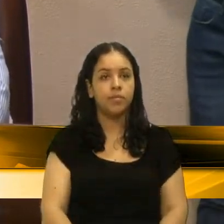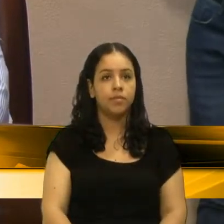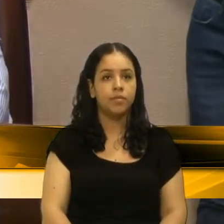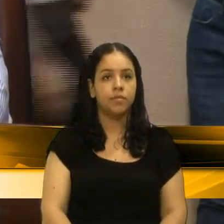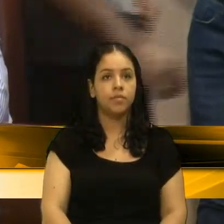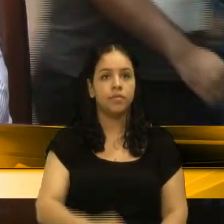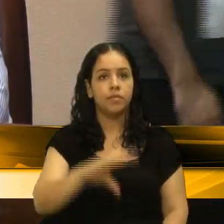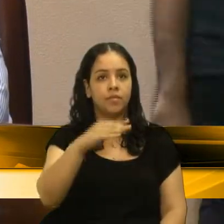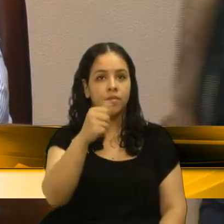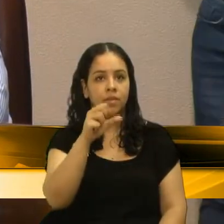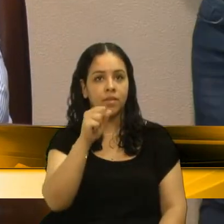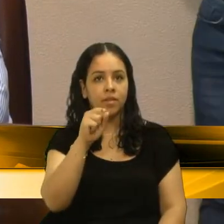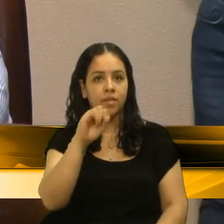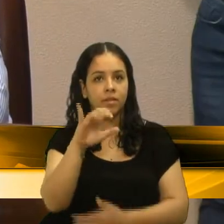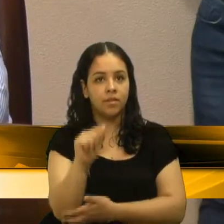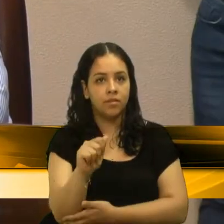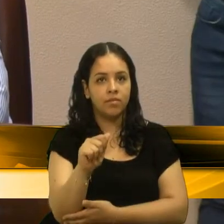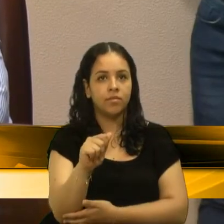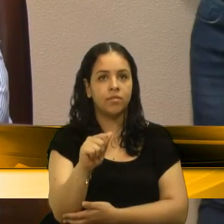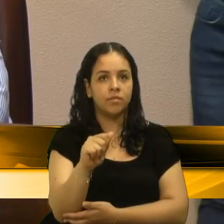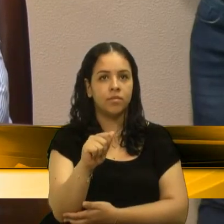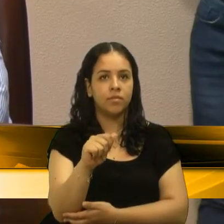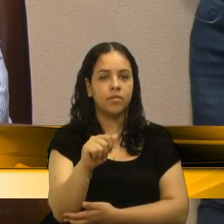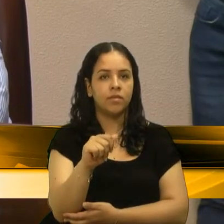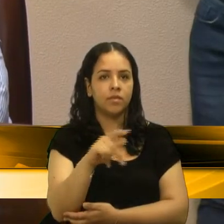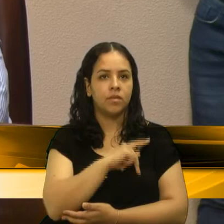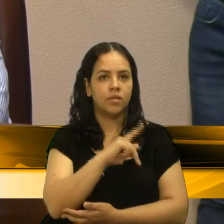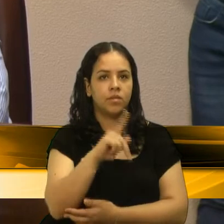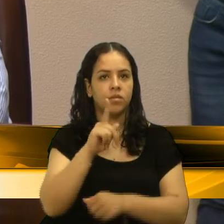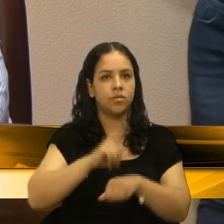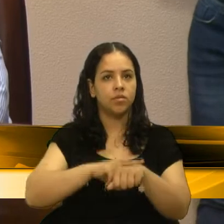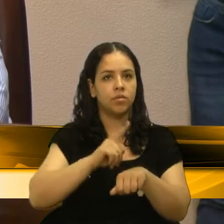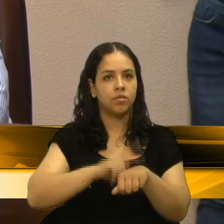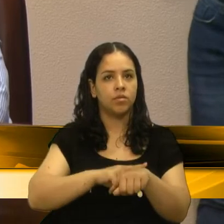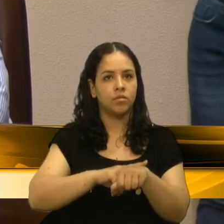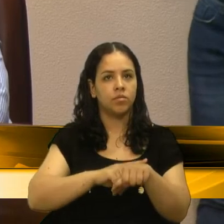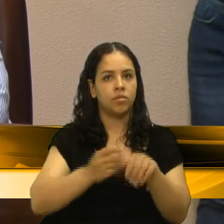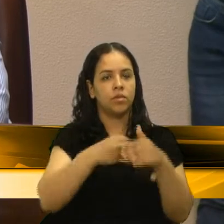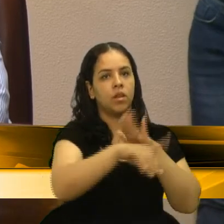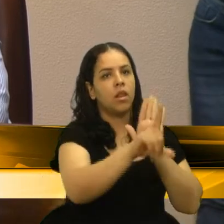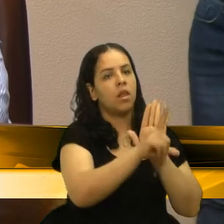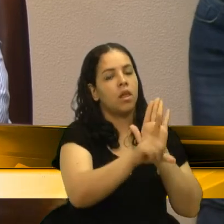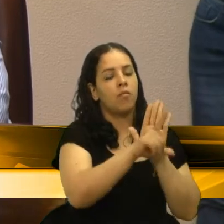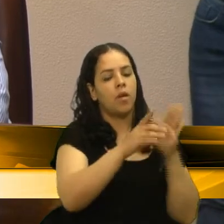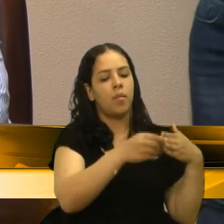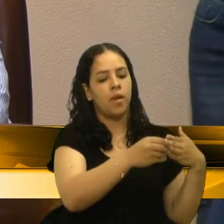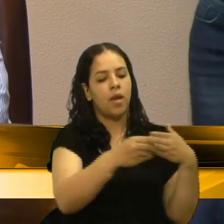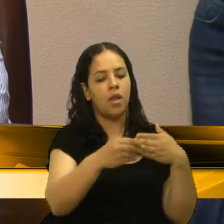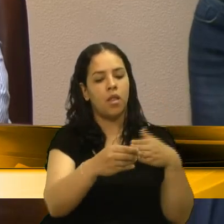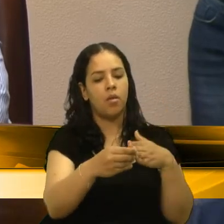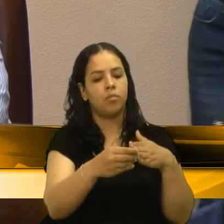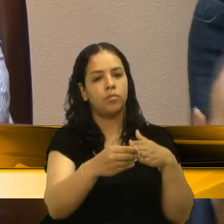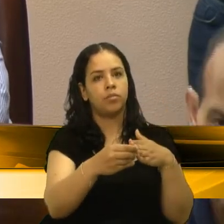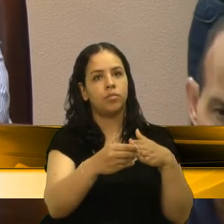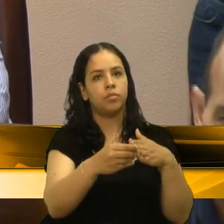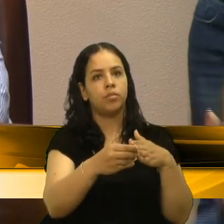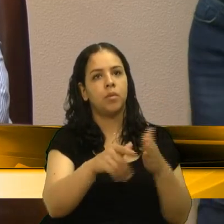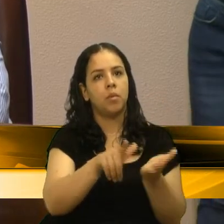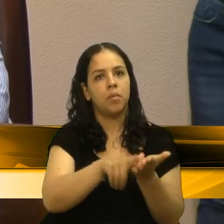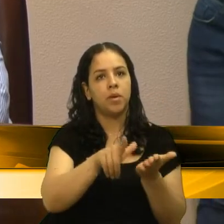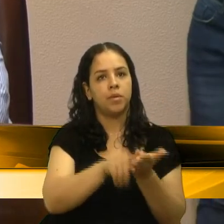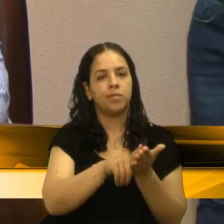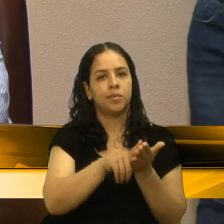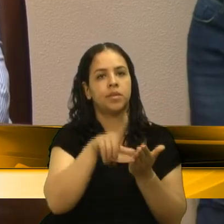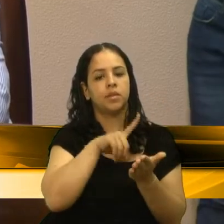Doutora Cássia, é uma solicitação de defesa. Presidente Tomé, depois, dentro do prazo legal, nós encaminharemos esse documento. Doutora Cássia, o prazo legal para a deliberação